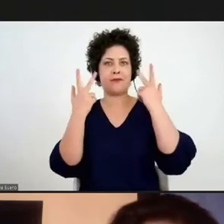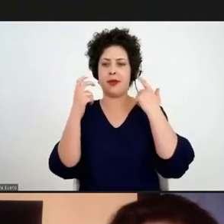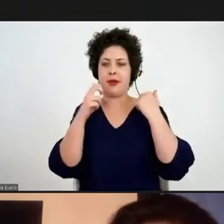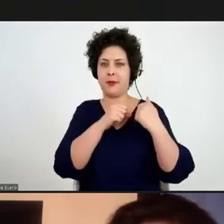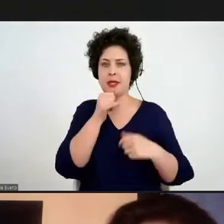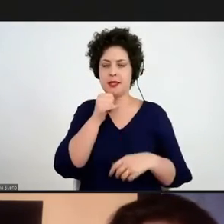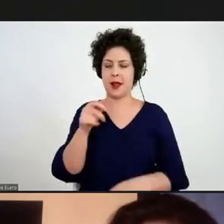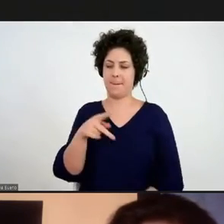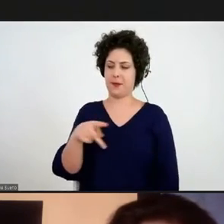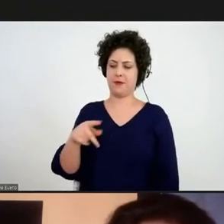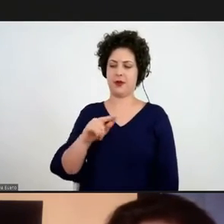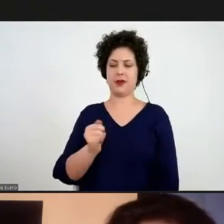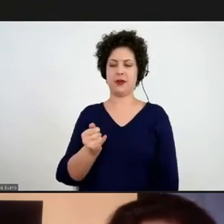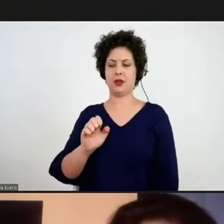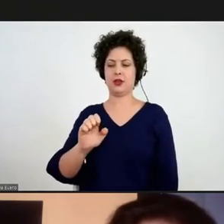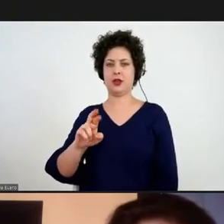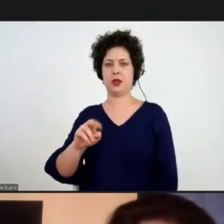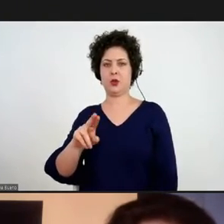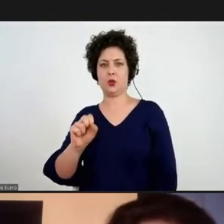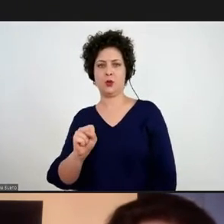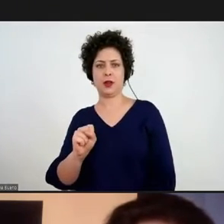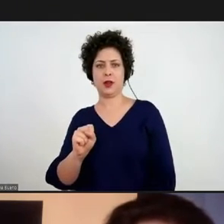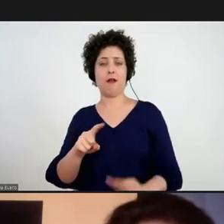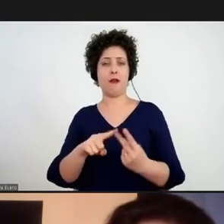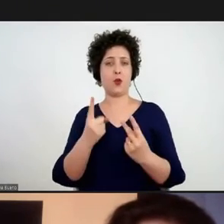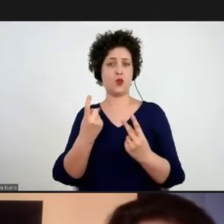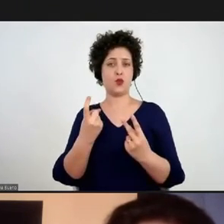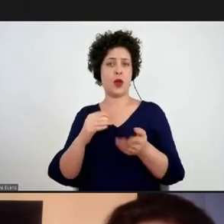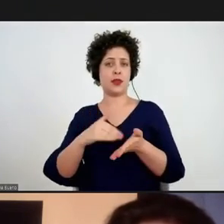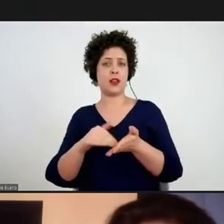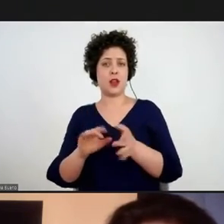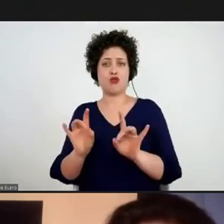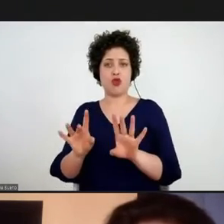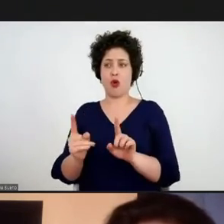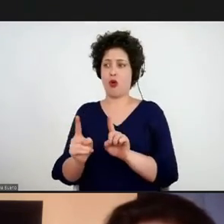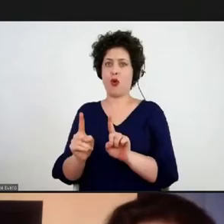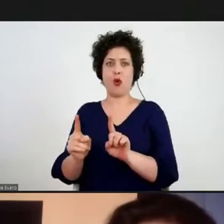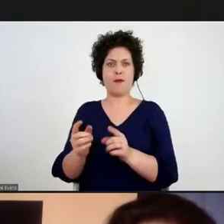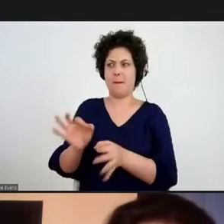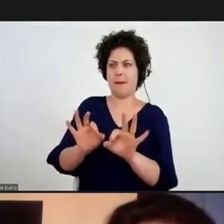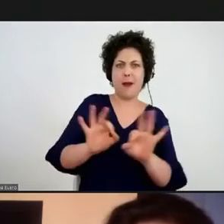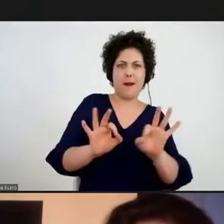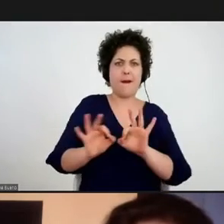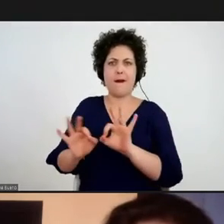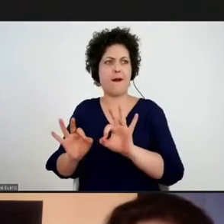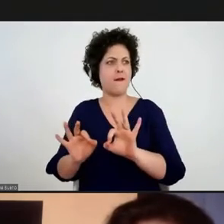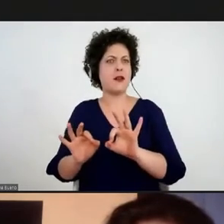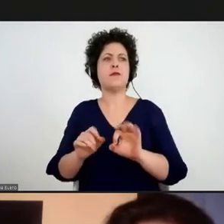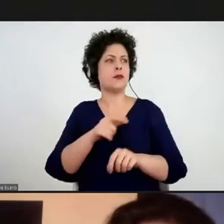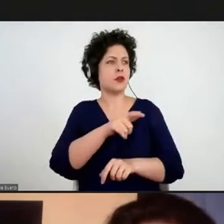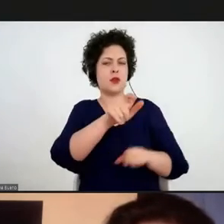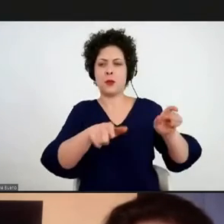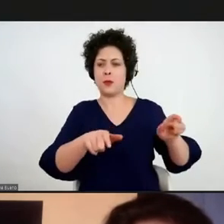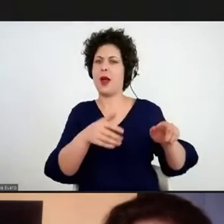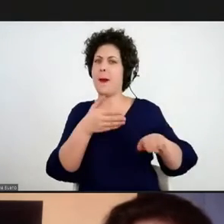a professora Jerusa, uma secretária. Então, todo o resto era envolvimento dos demais. Mas